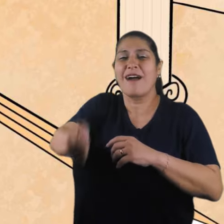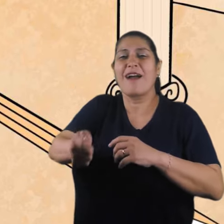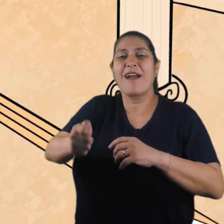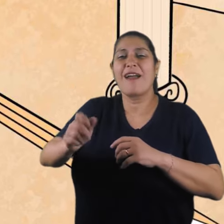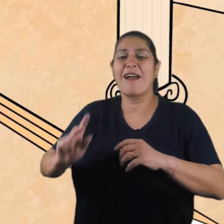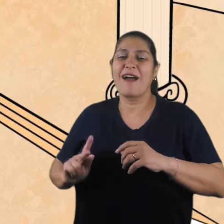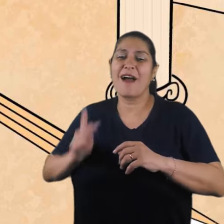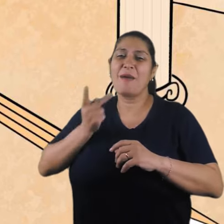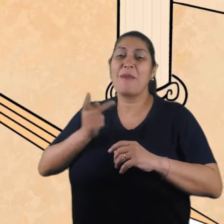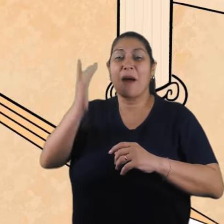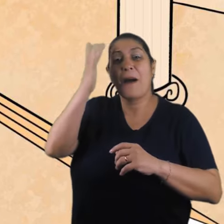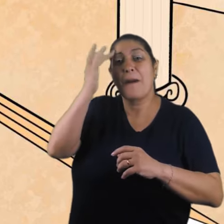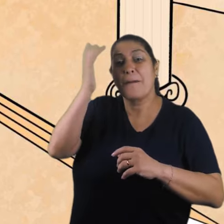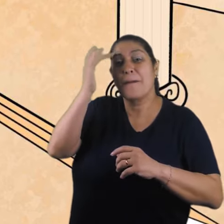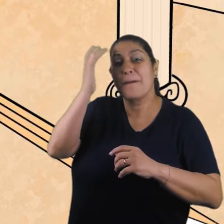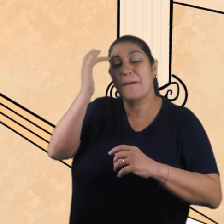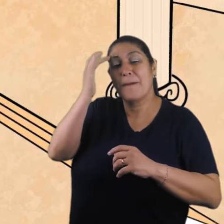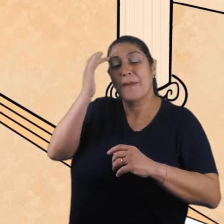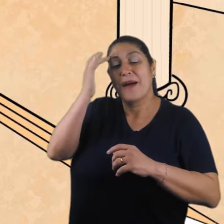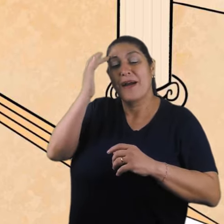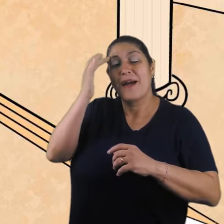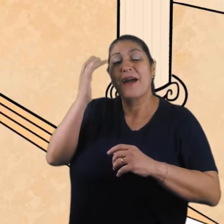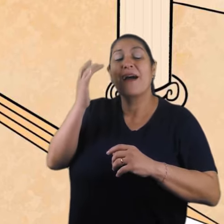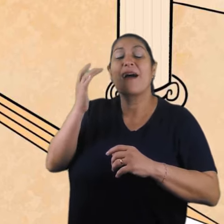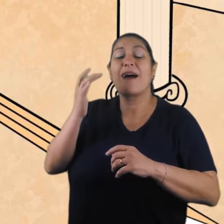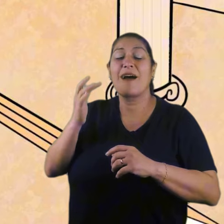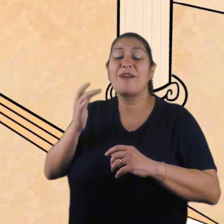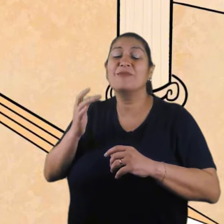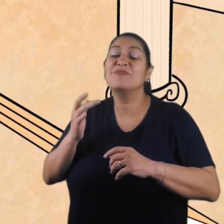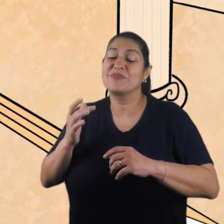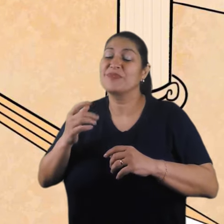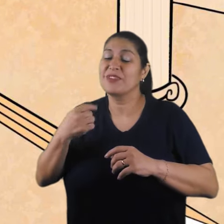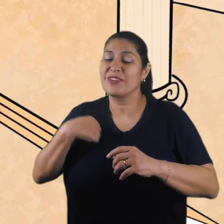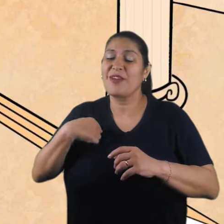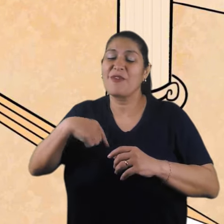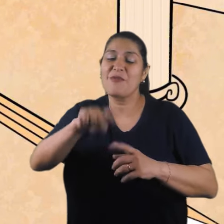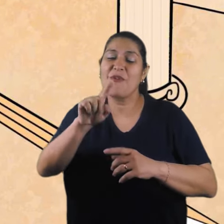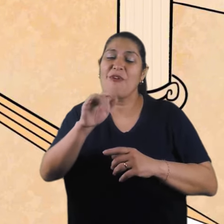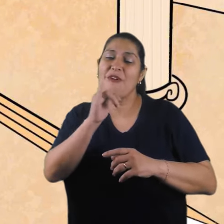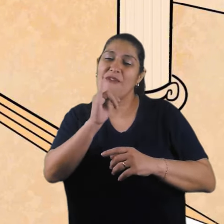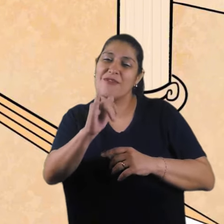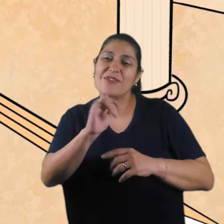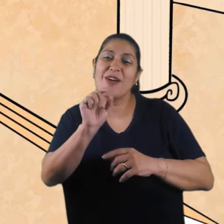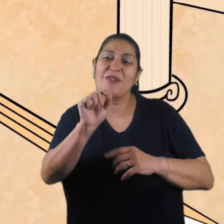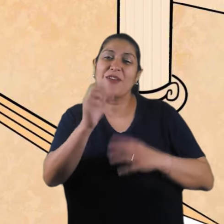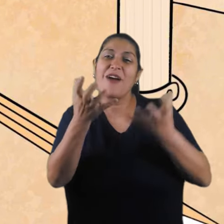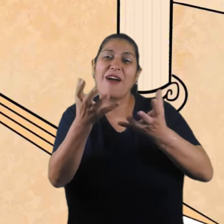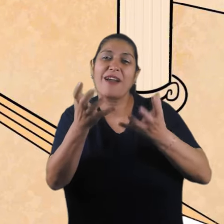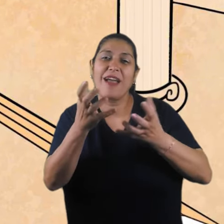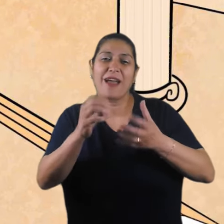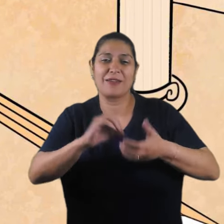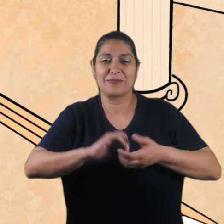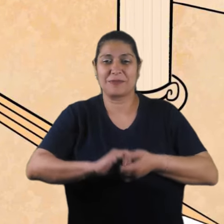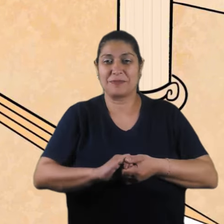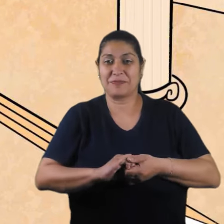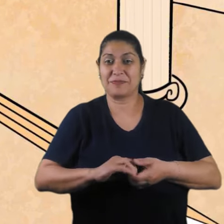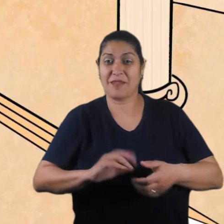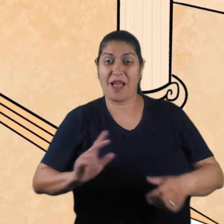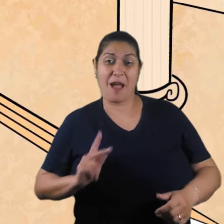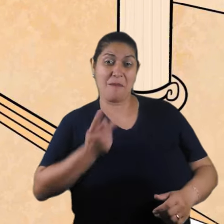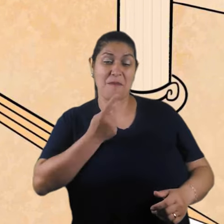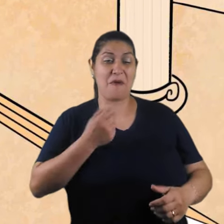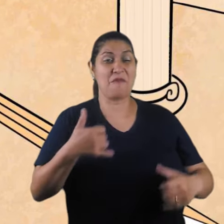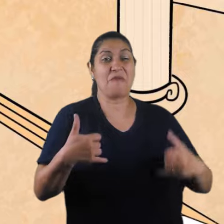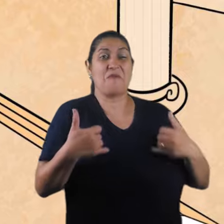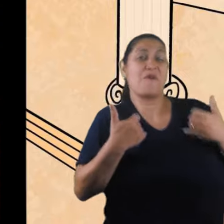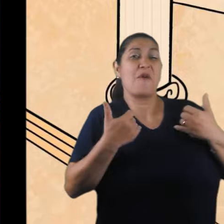Venha o rei e Amã amanhã ao meu banquete e te falarei o meu desejo. Amã